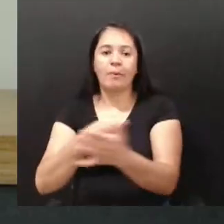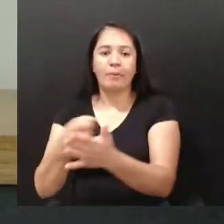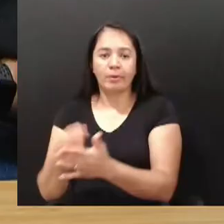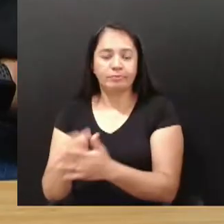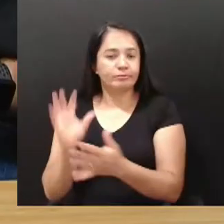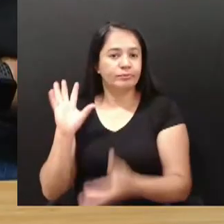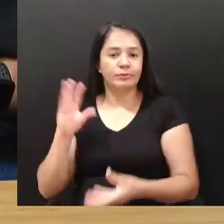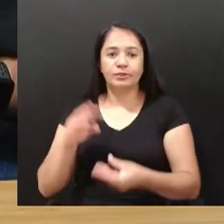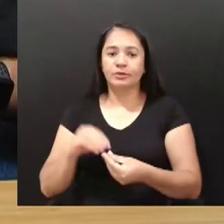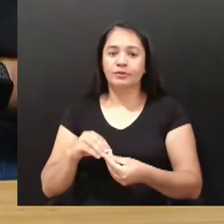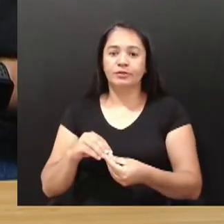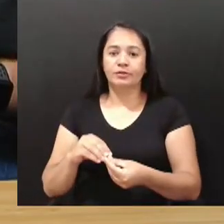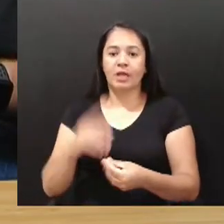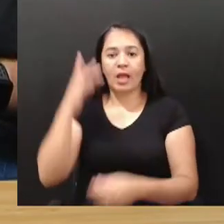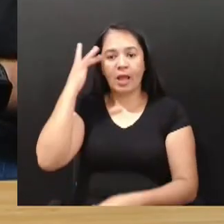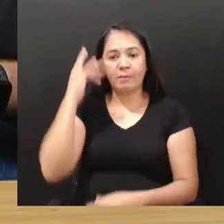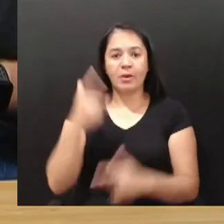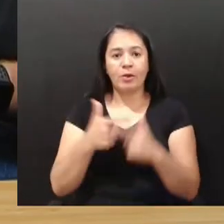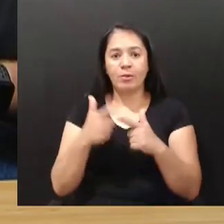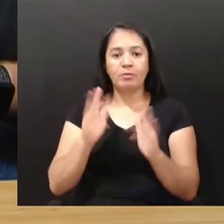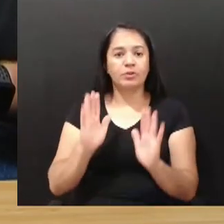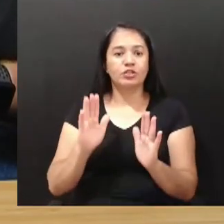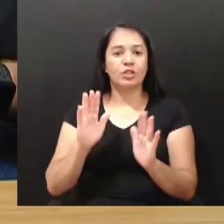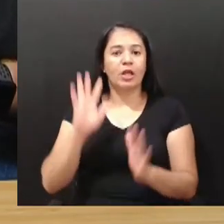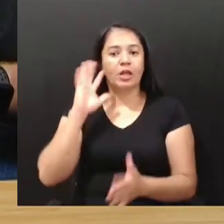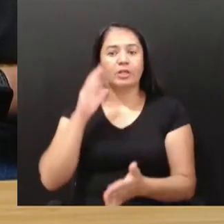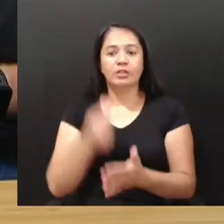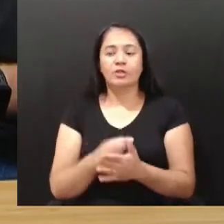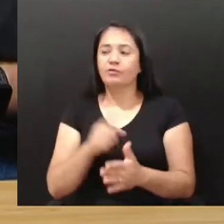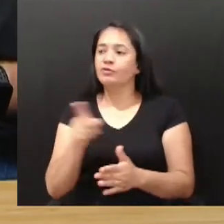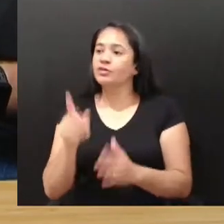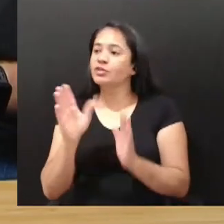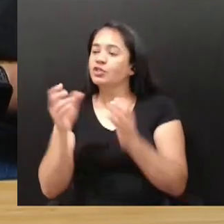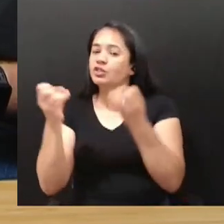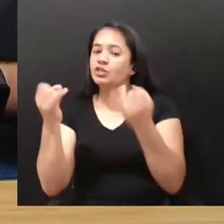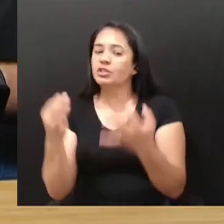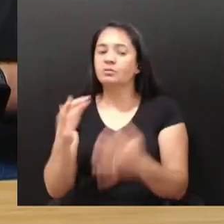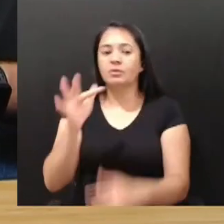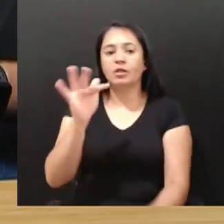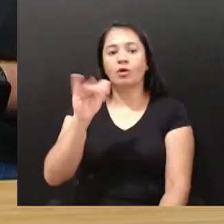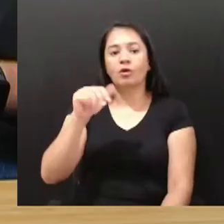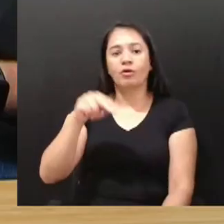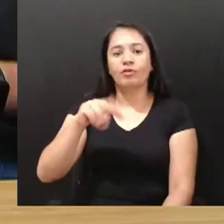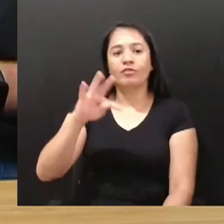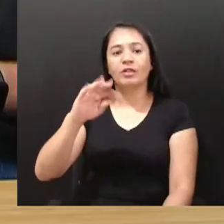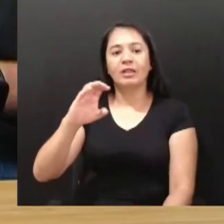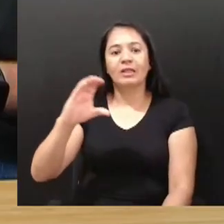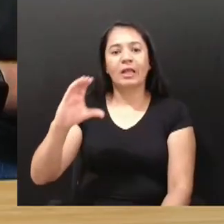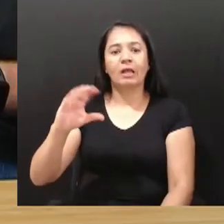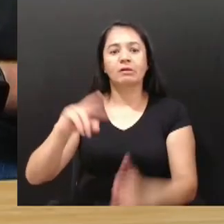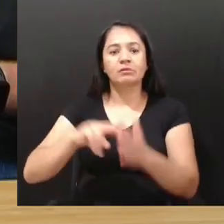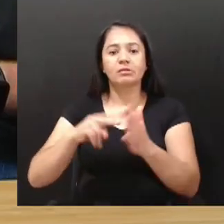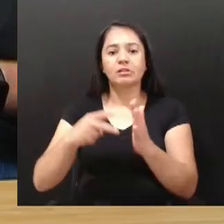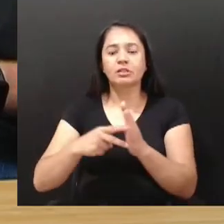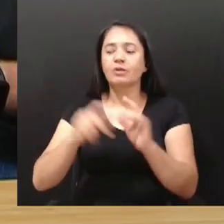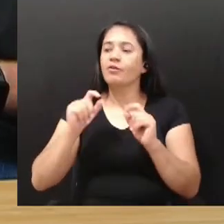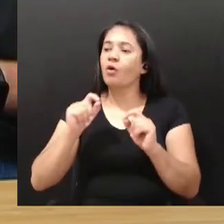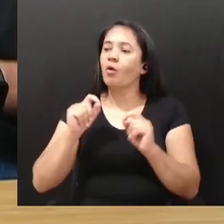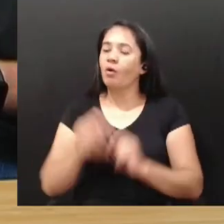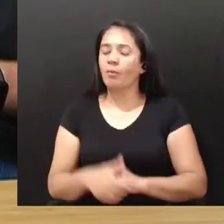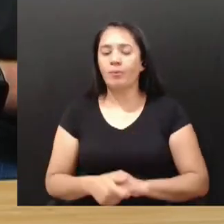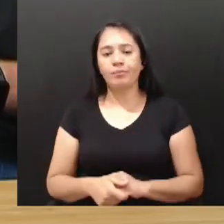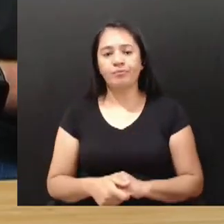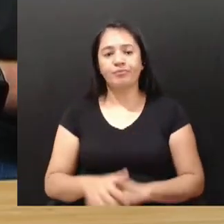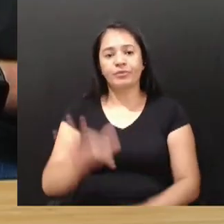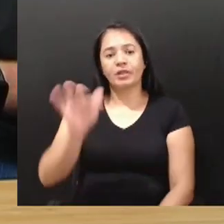mais um problema. E hoje, então, você falou muito de fintech, né? O que é esse termo? O que é uma fintech? Vamos lá. A gente está vindo